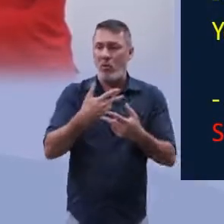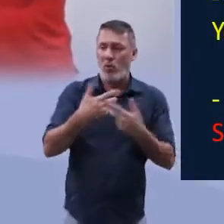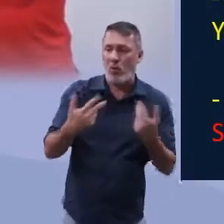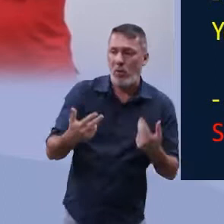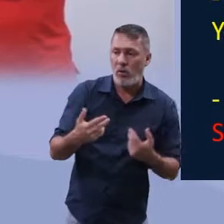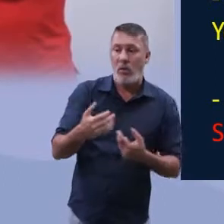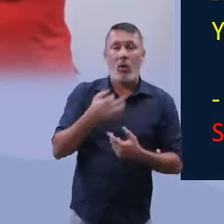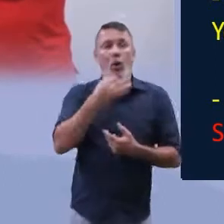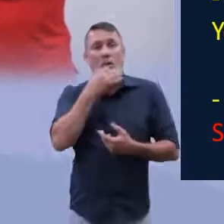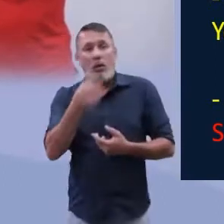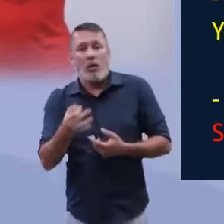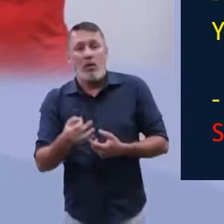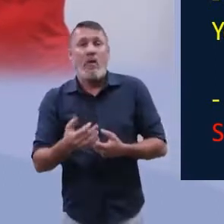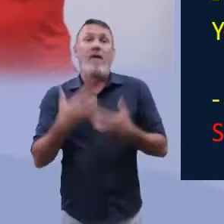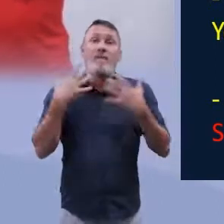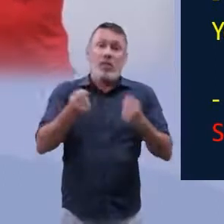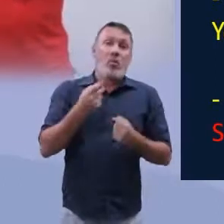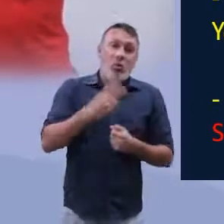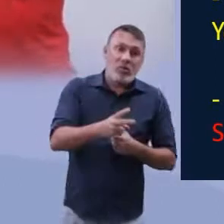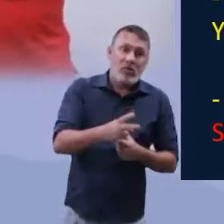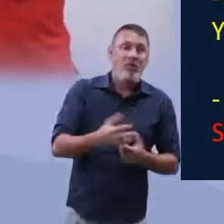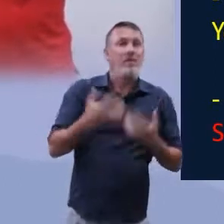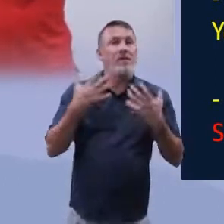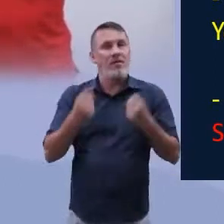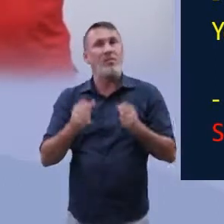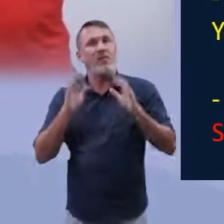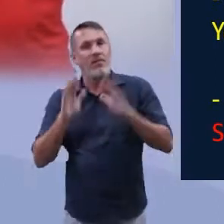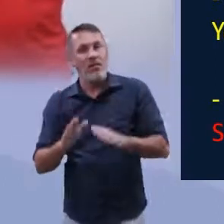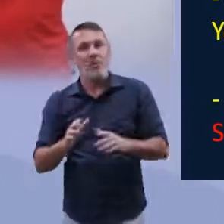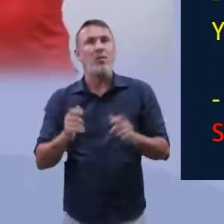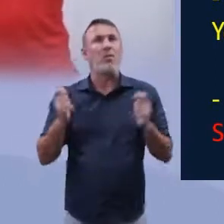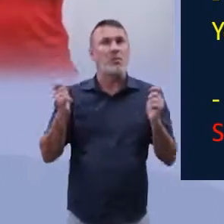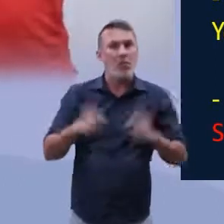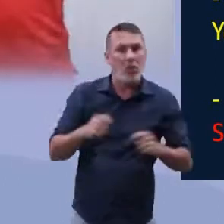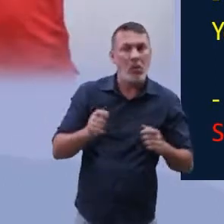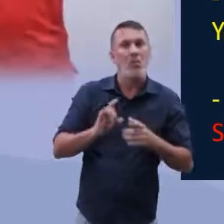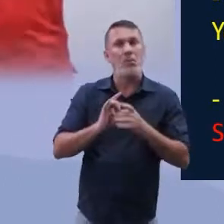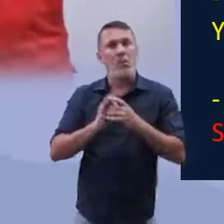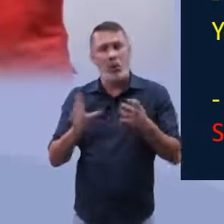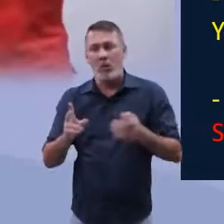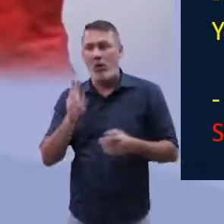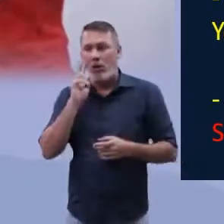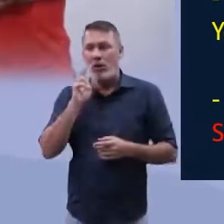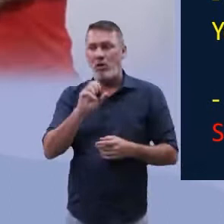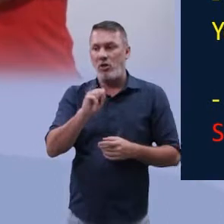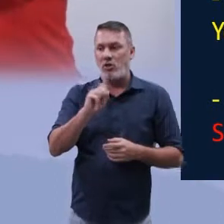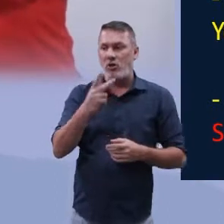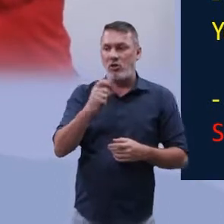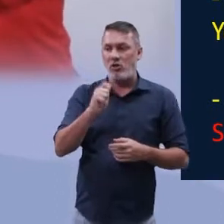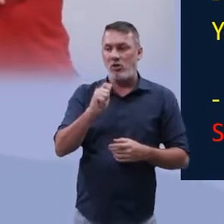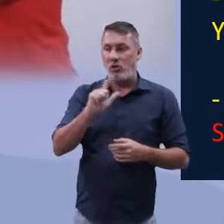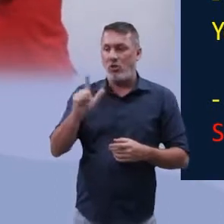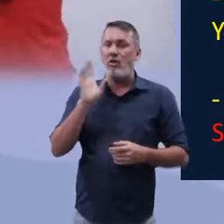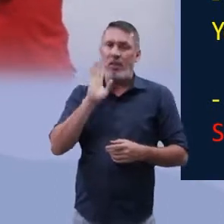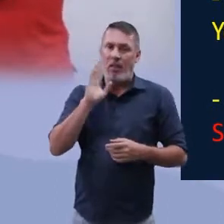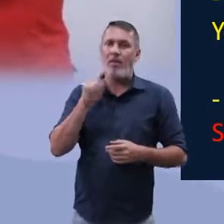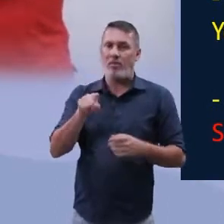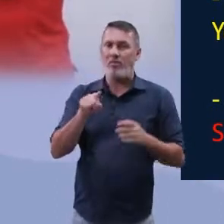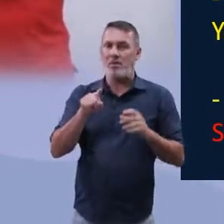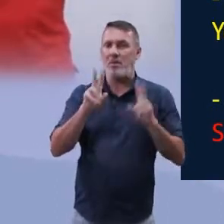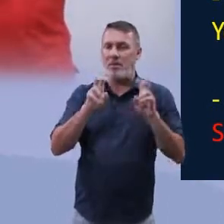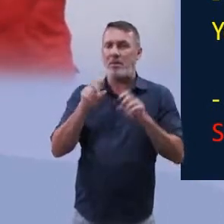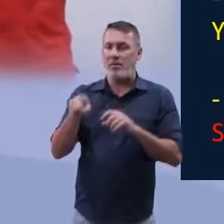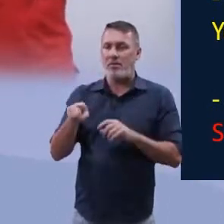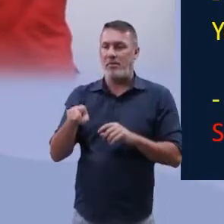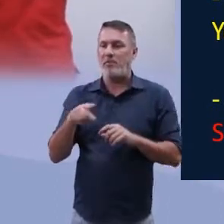vamos continuar. É o famoso vamos, né, para o futuro. Shall we? Podemos? Né? O shall é muito legal nesse caso. E